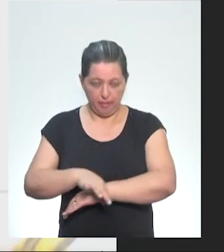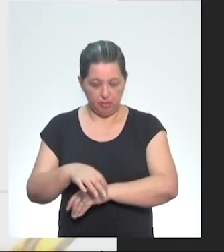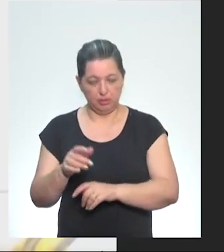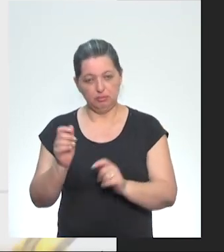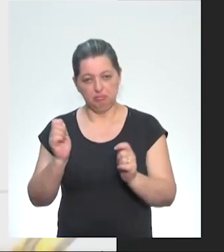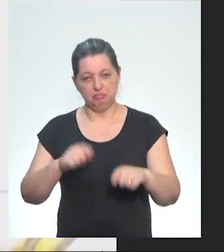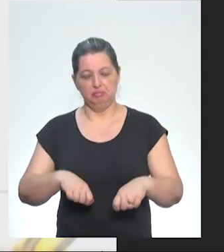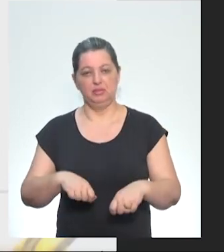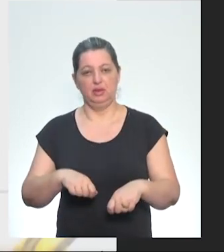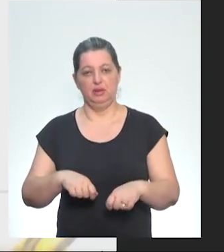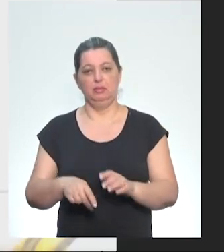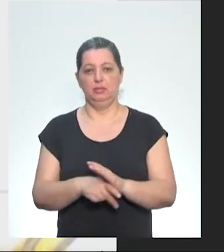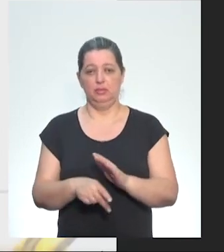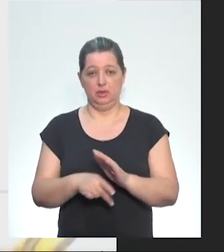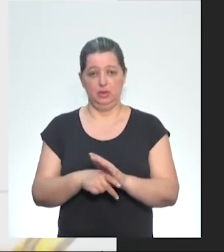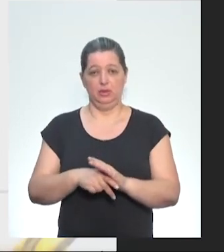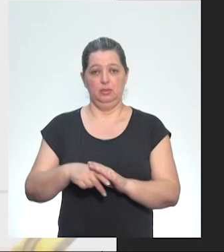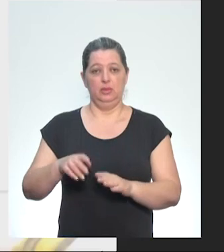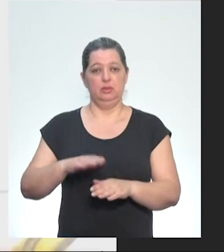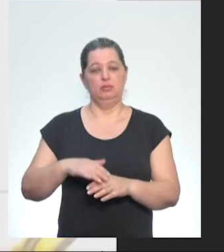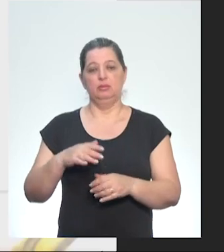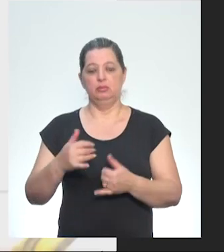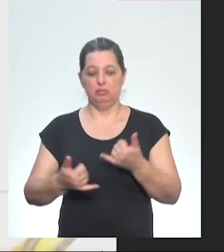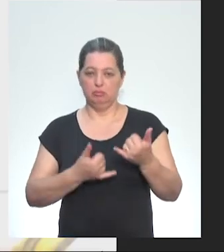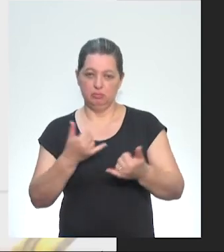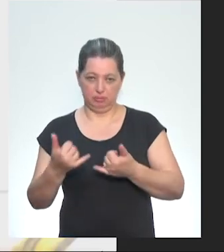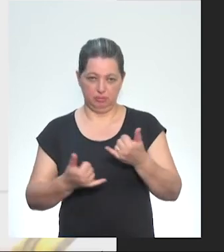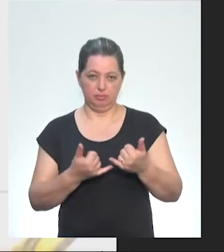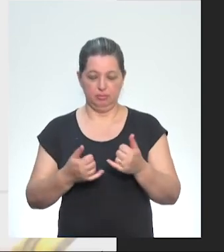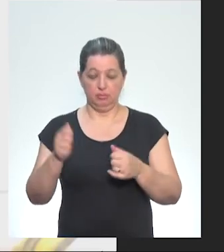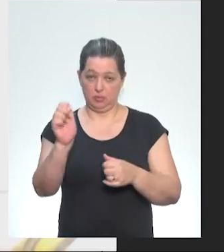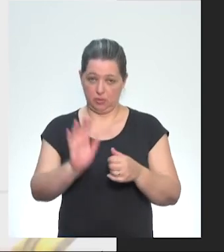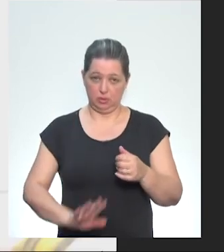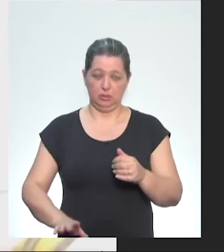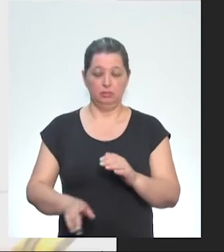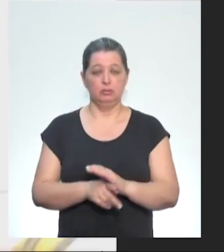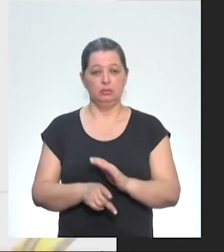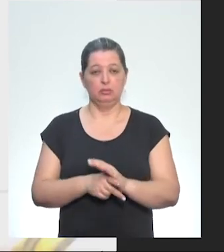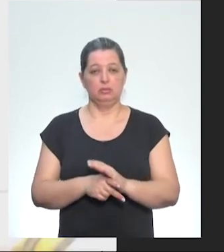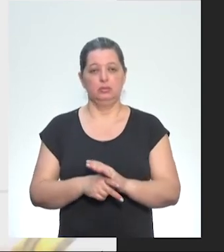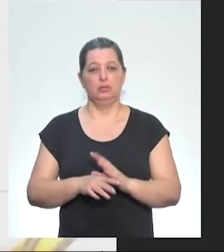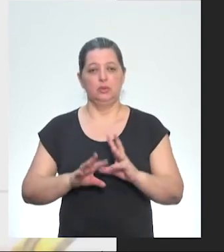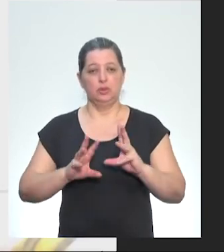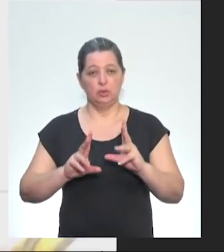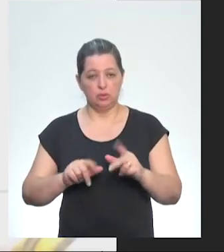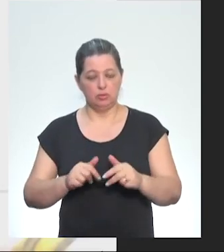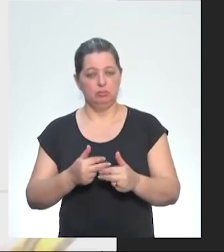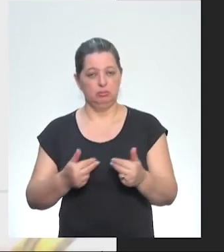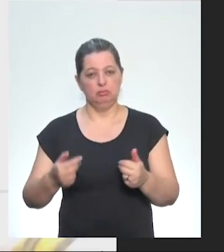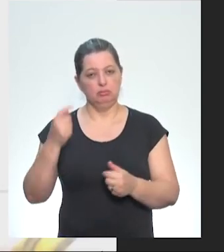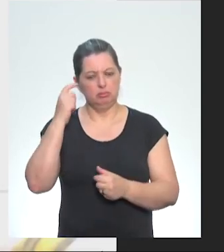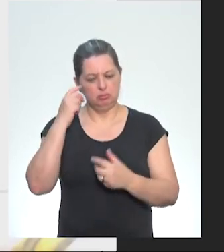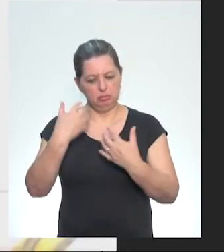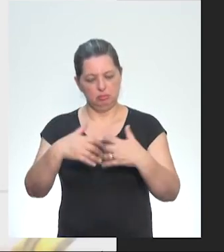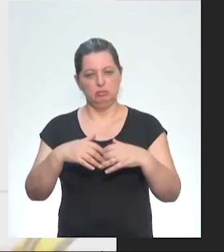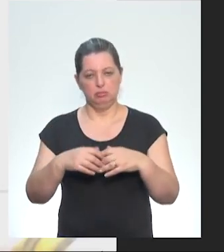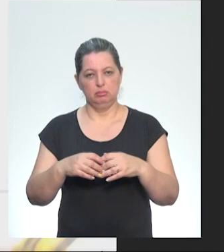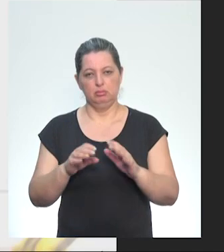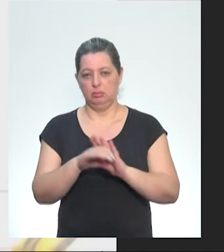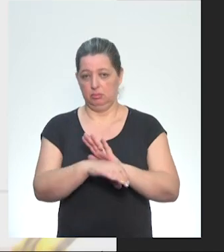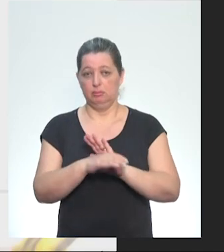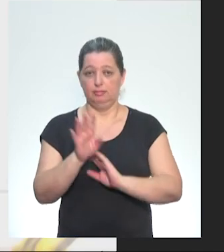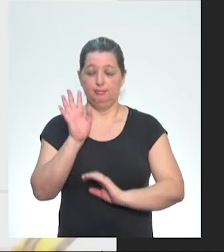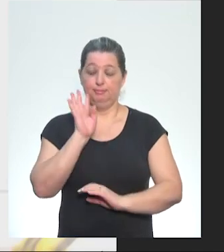um jogo originário da África que trabalha a questão do pensamento computacional, da programação desplugada. Então, acho que são dois conceitos